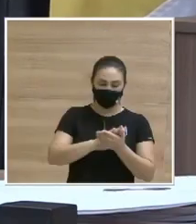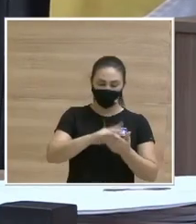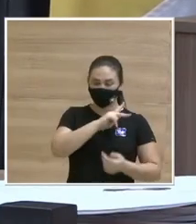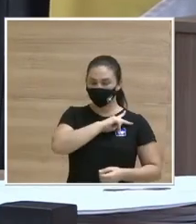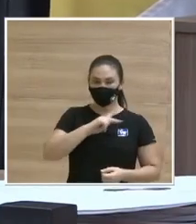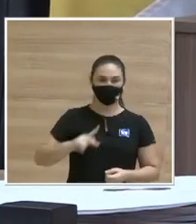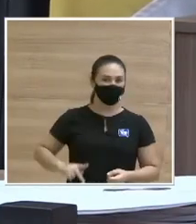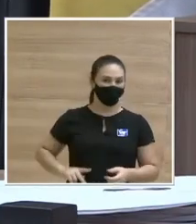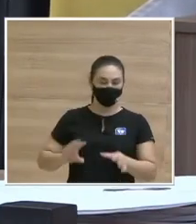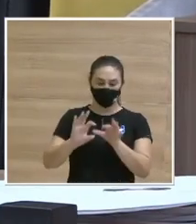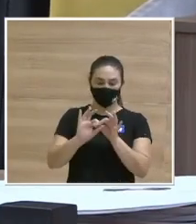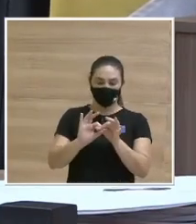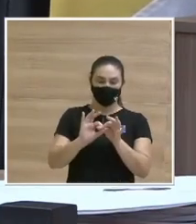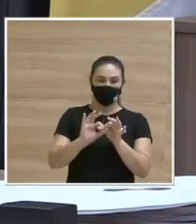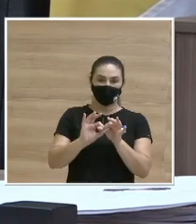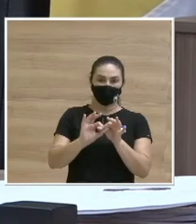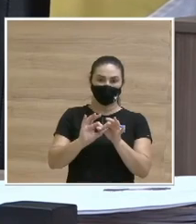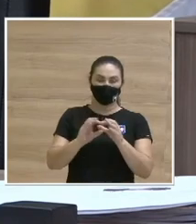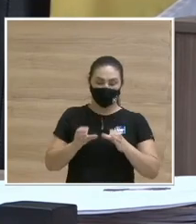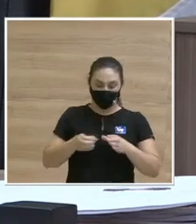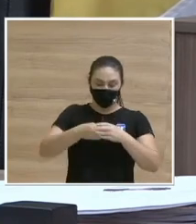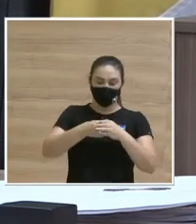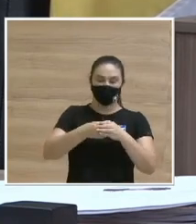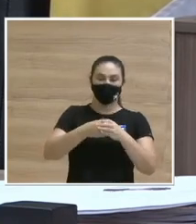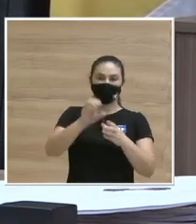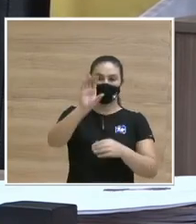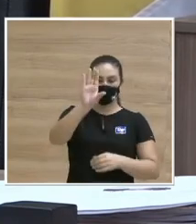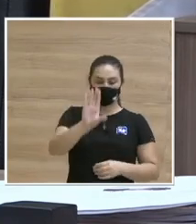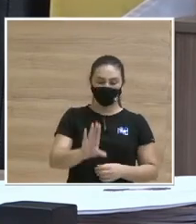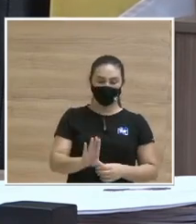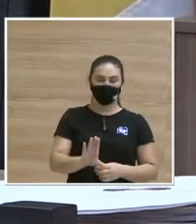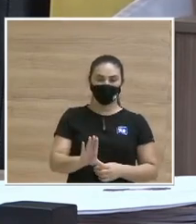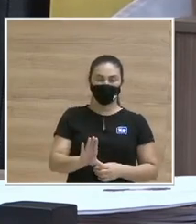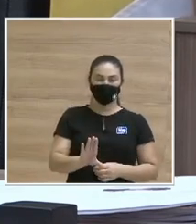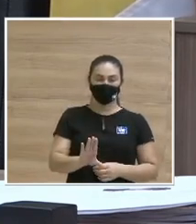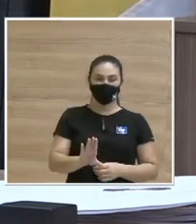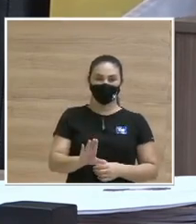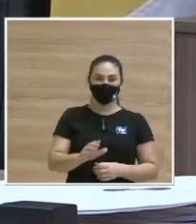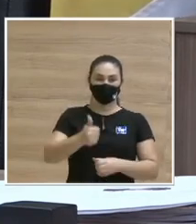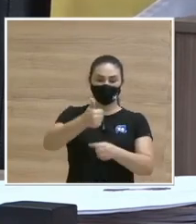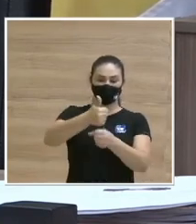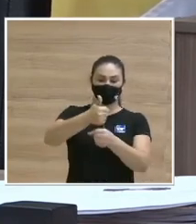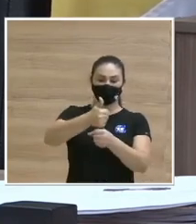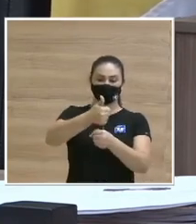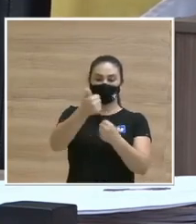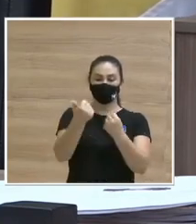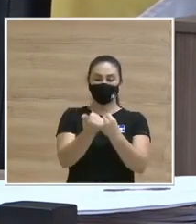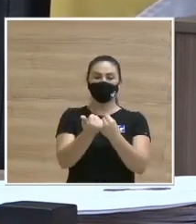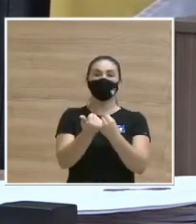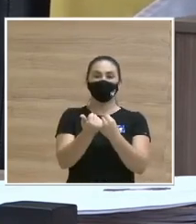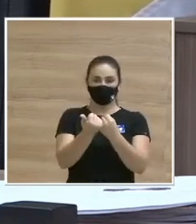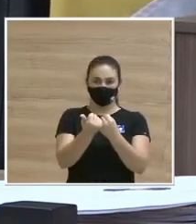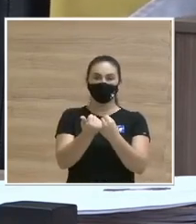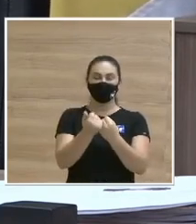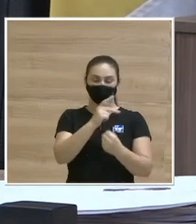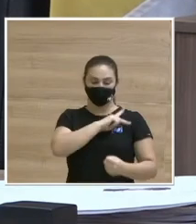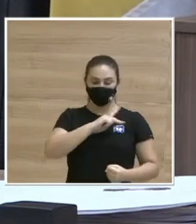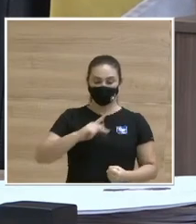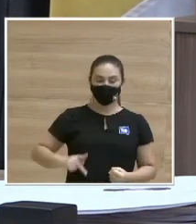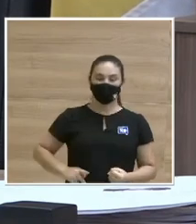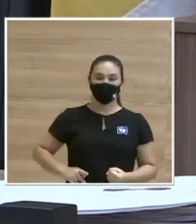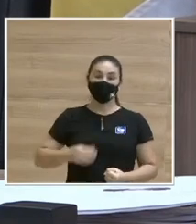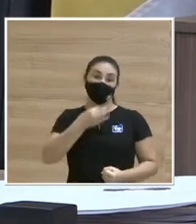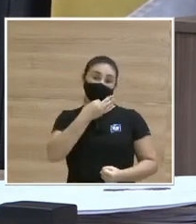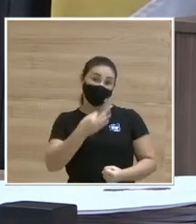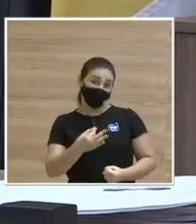averigue. O secretário Eduardo Dalla Costa leu também a ata da eleição da diretoria que explica que o presidente foi convidado para integrar a chapa